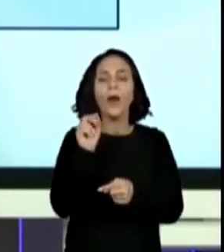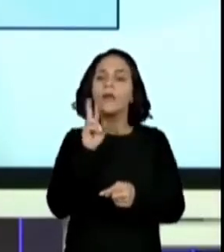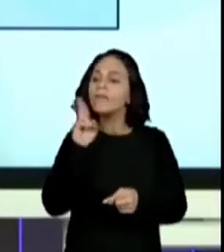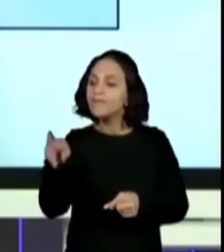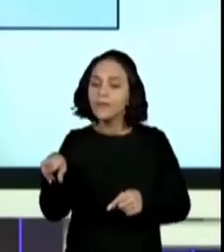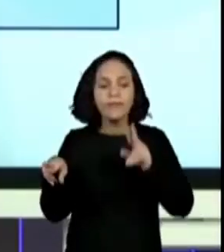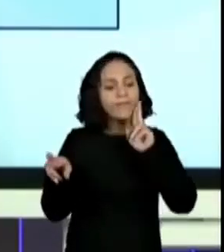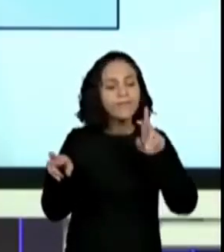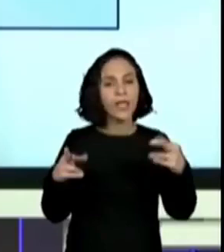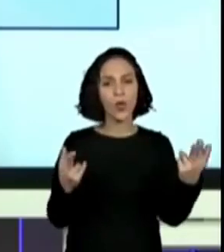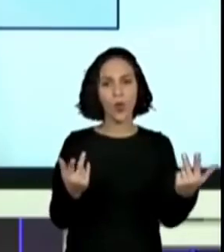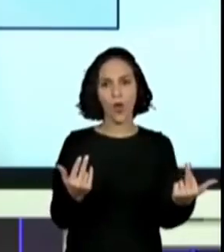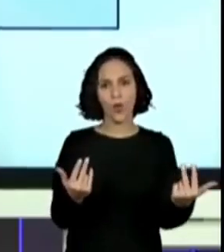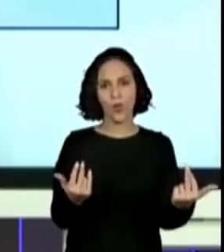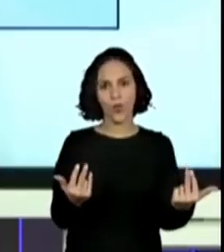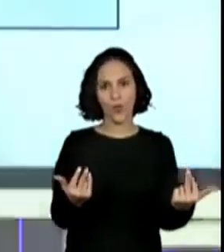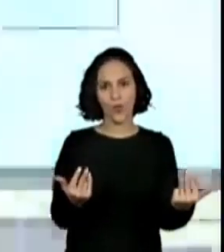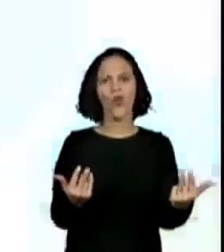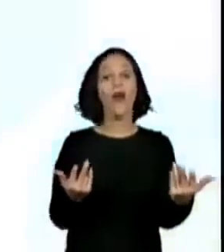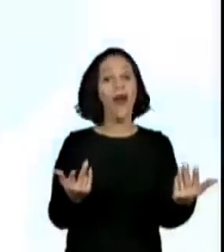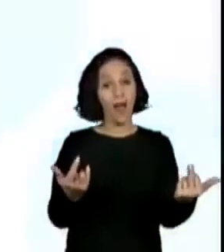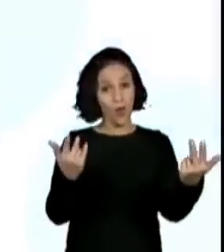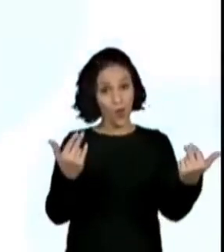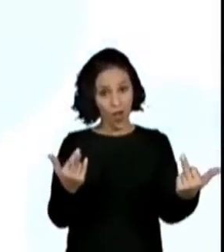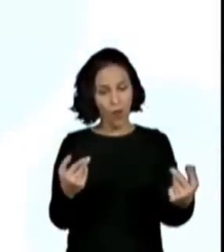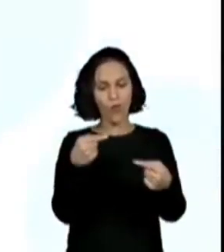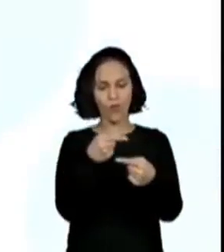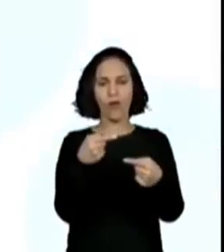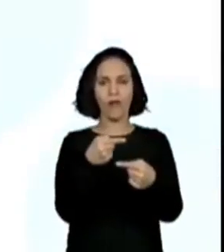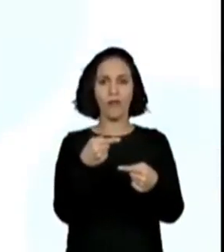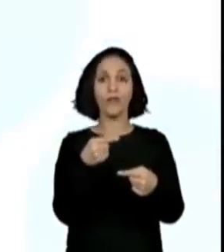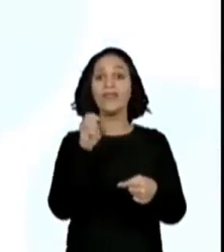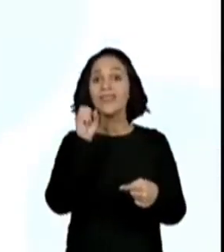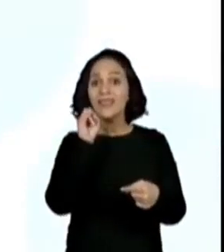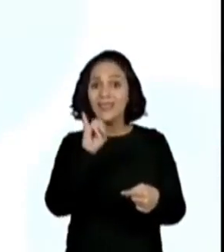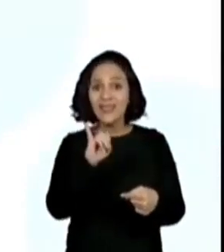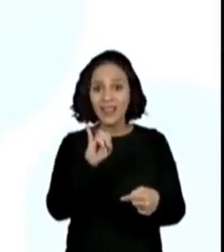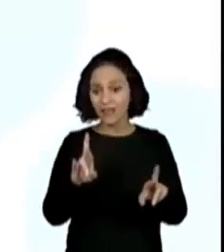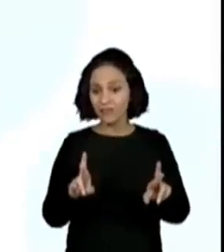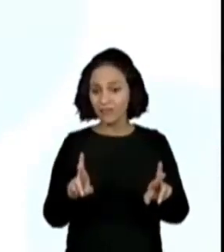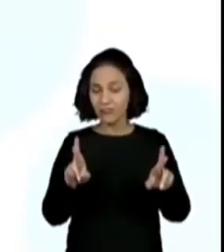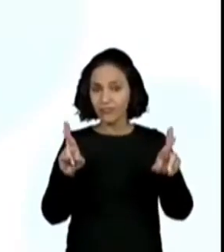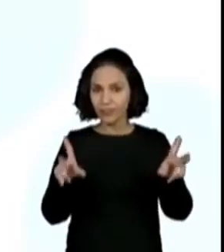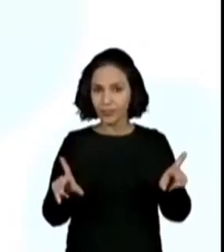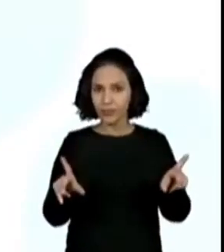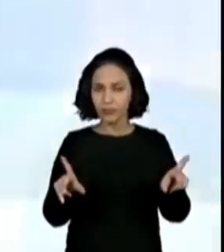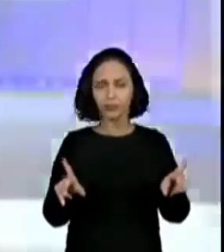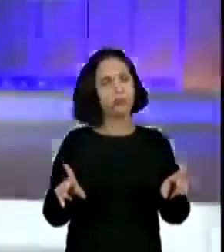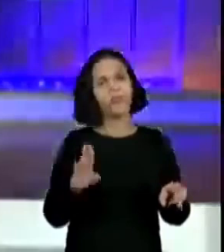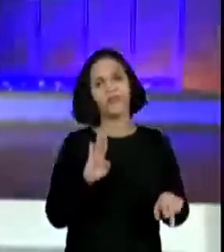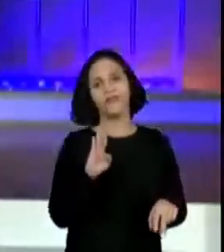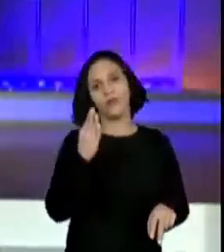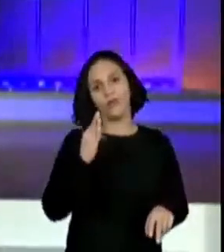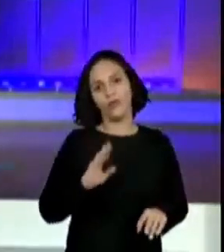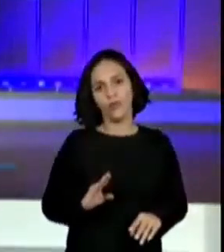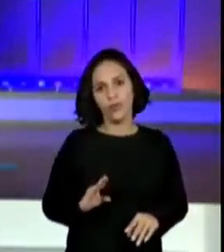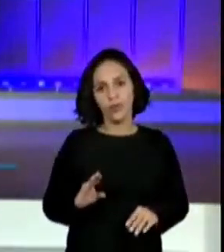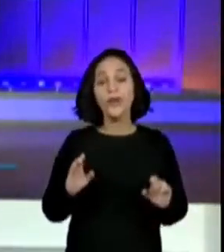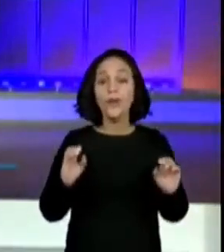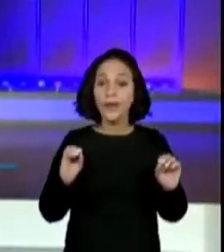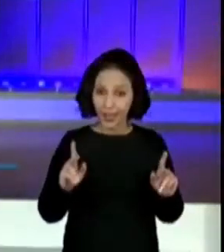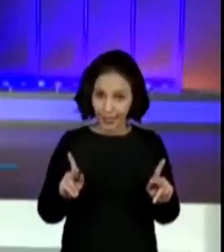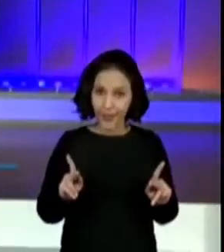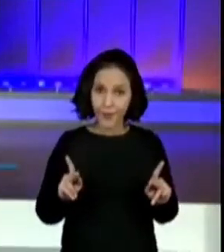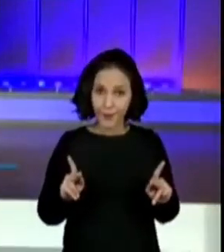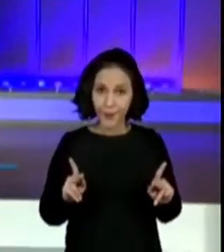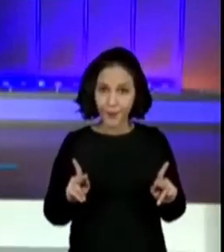igual se o resultado é diferente então elas não têm relações de igualdade Ok Deu